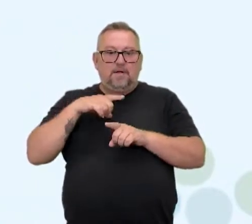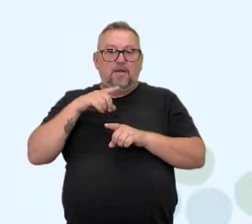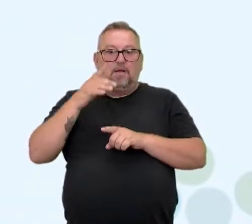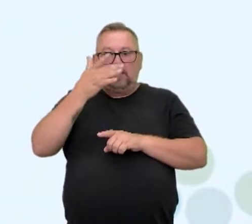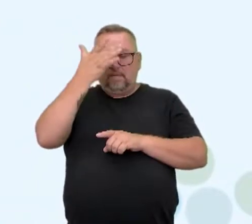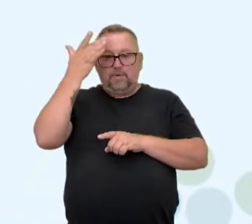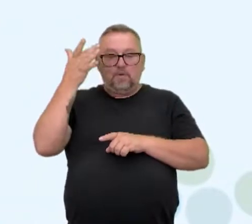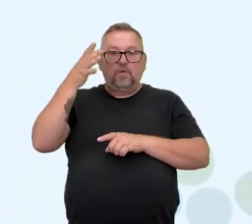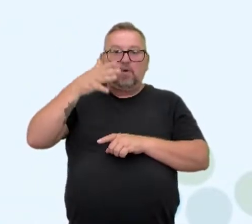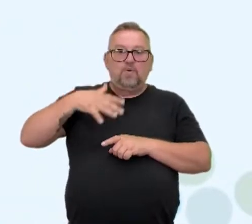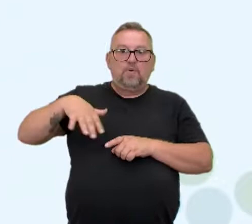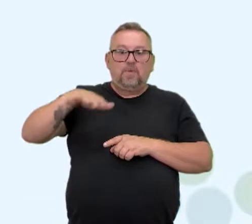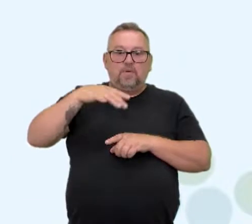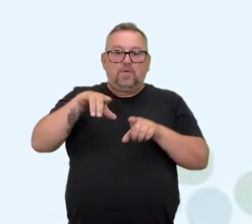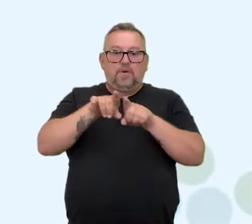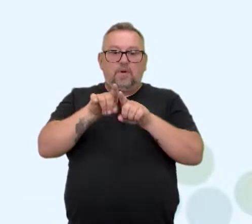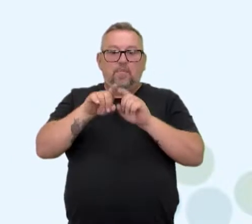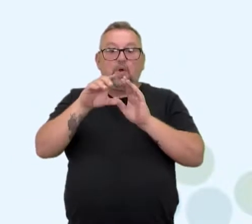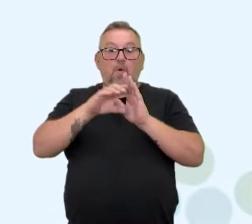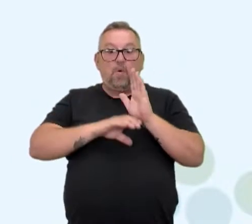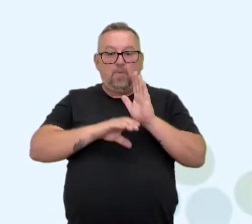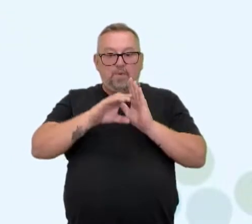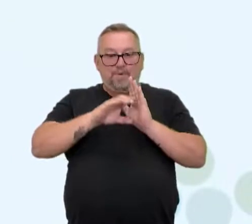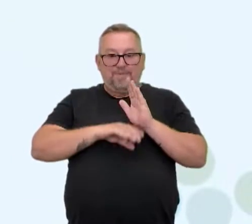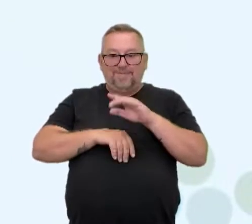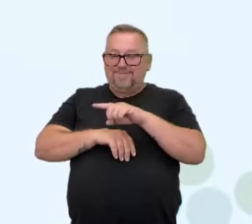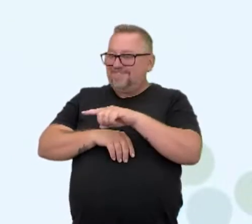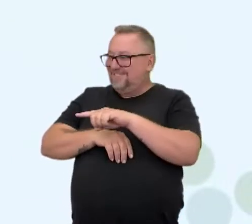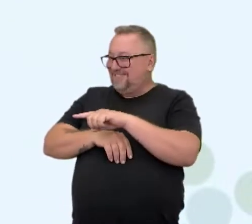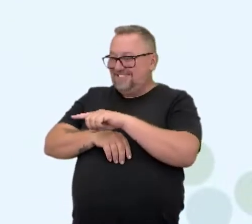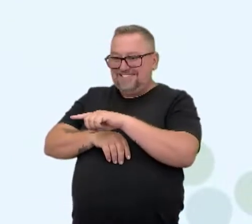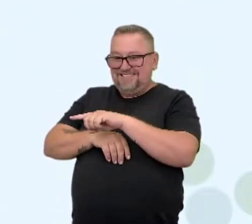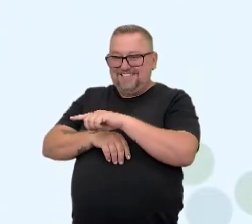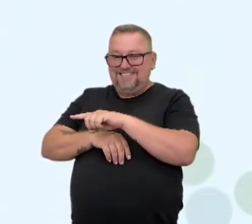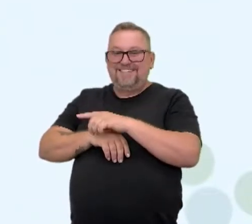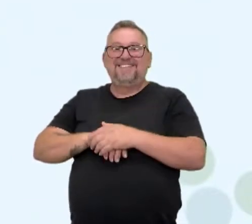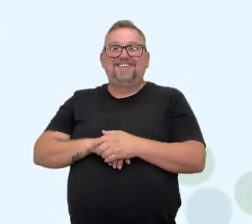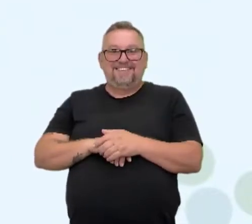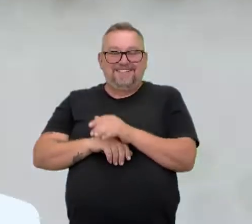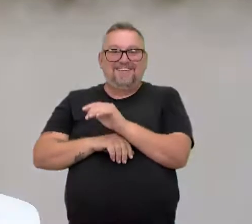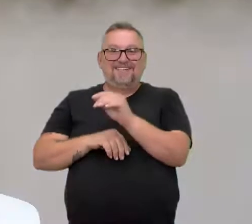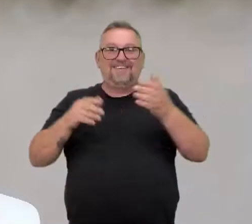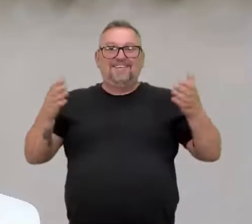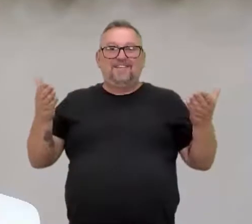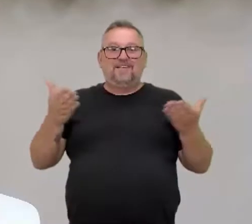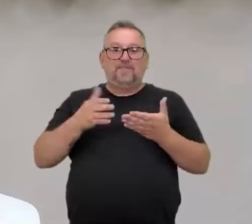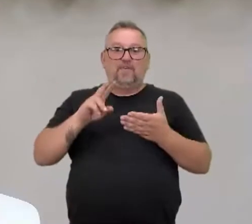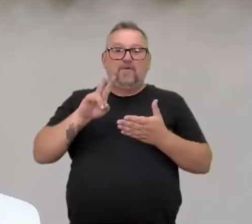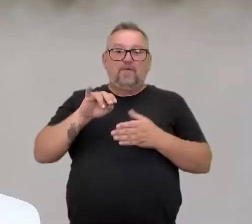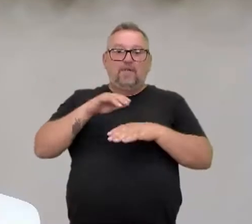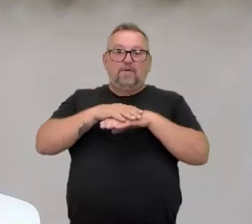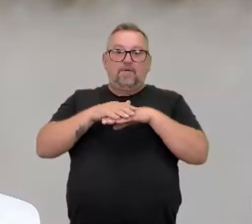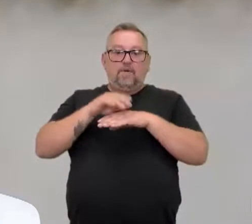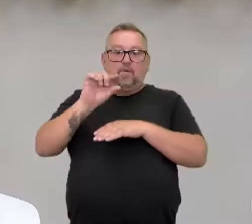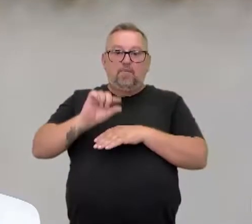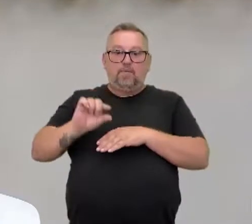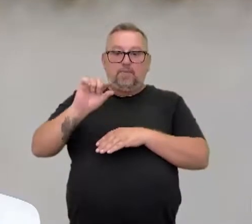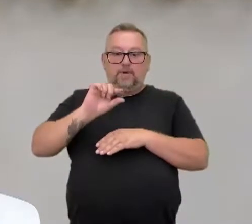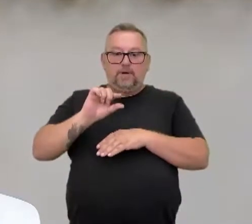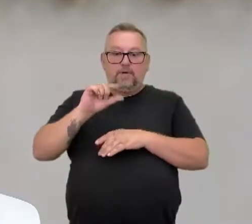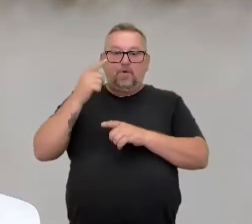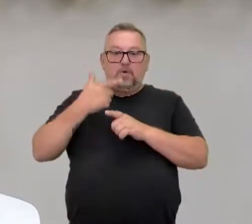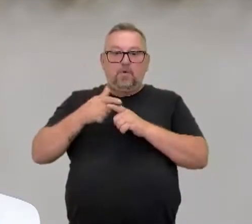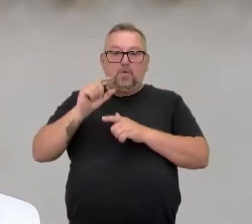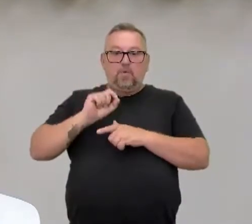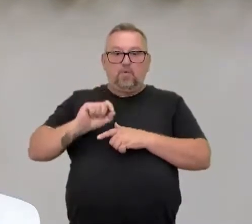e o ambiente, e o componente, já está aí, olha, do solo à célula. E hoje a gente vai tratar um pouquinho mais aí a respeito